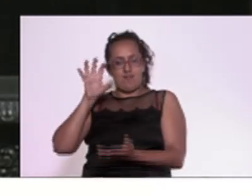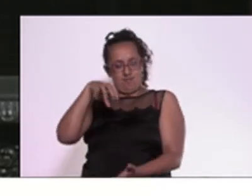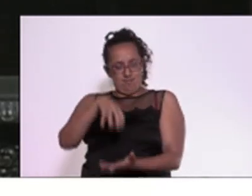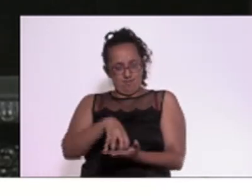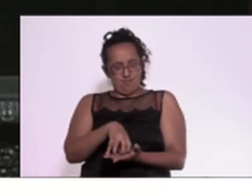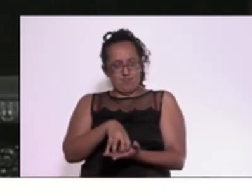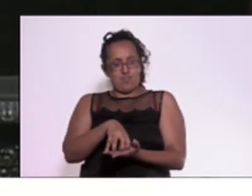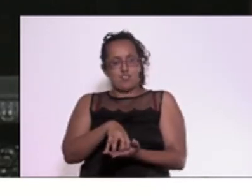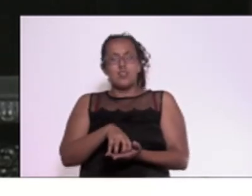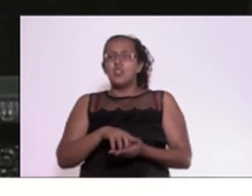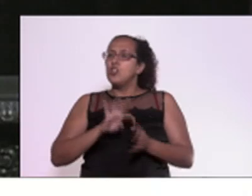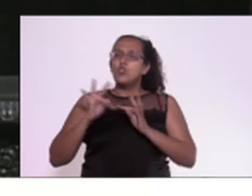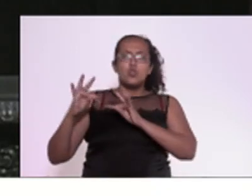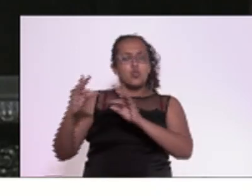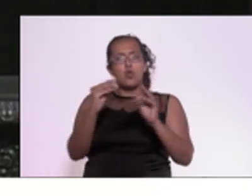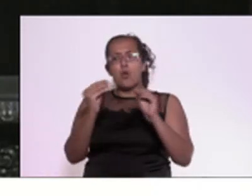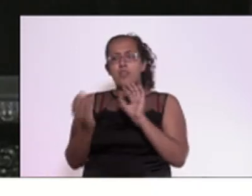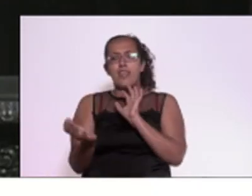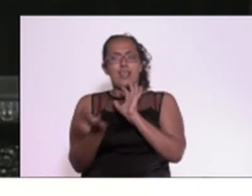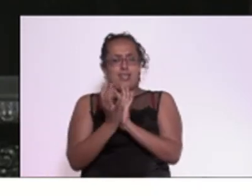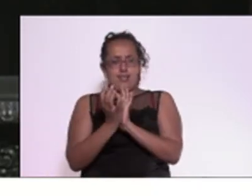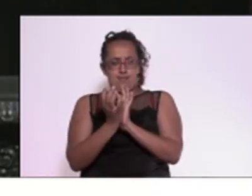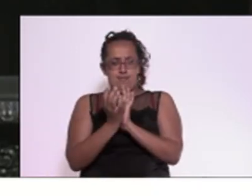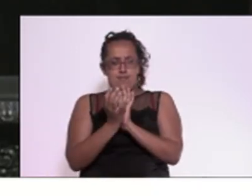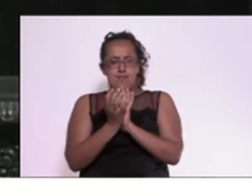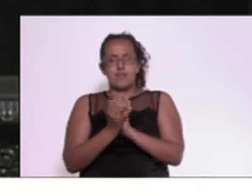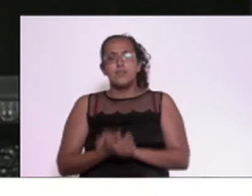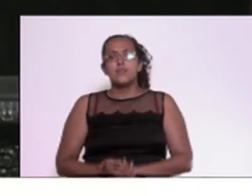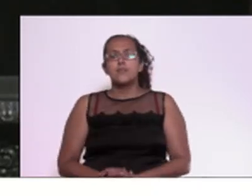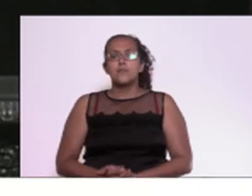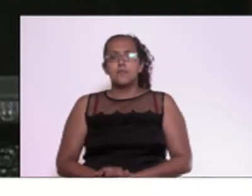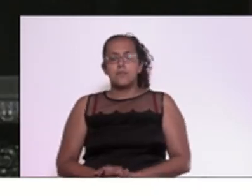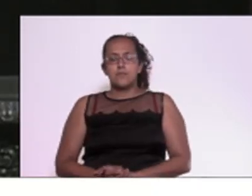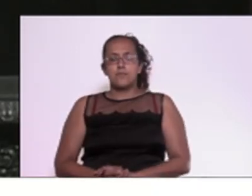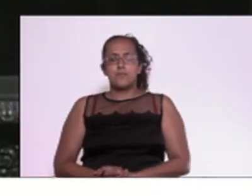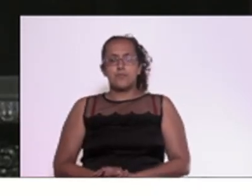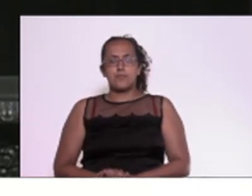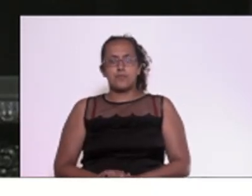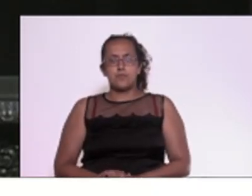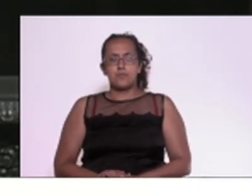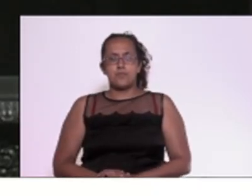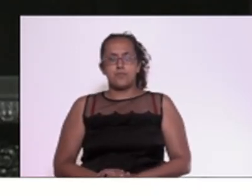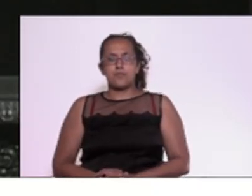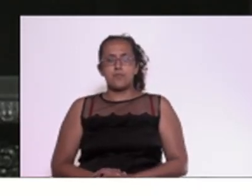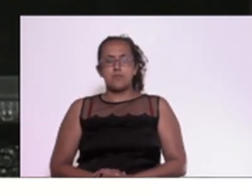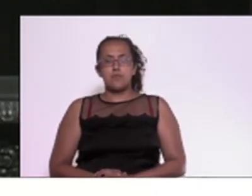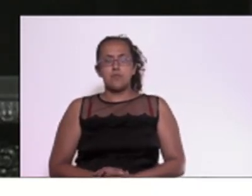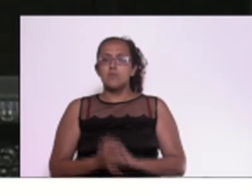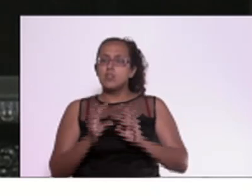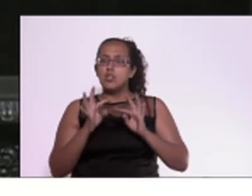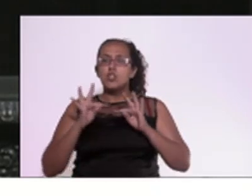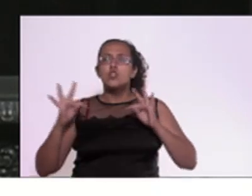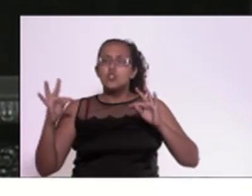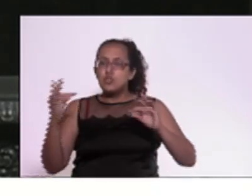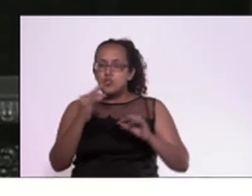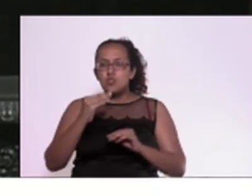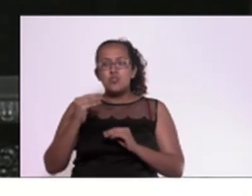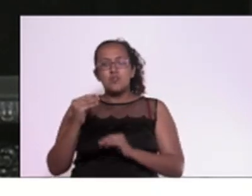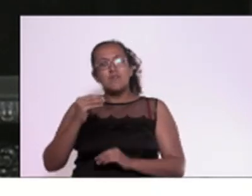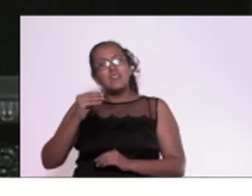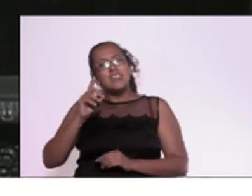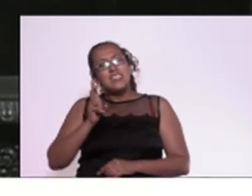ex-derrubadores de árvores, peões de madeireiras, foram contratados como passadeiros e seus filhos